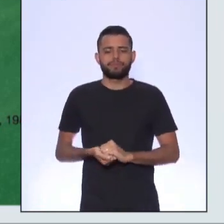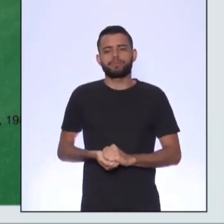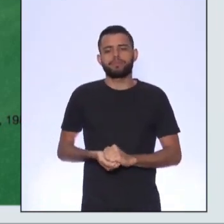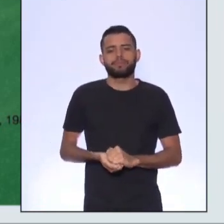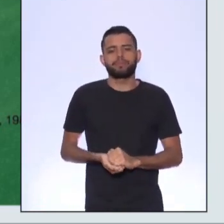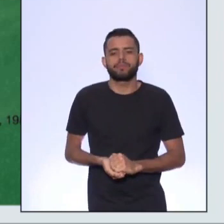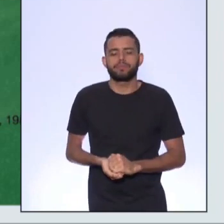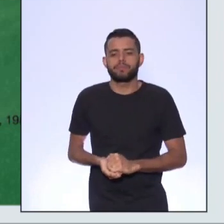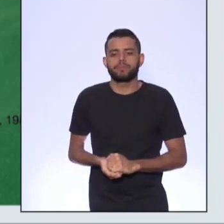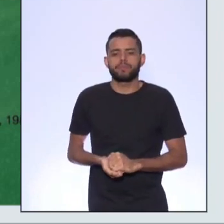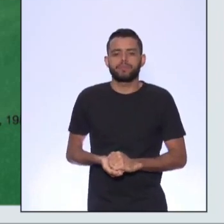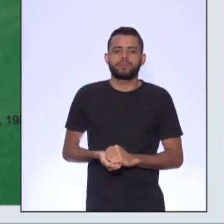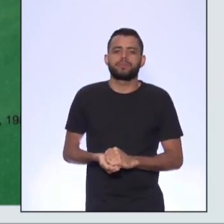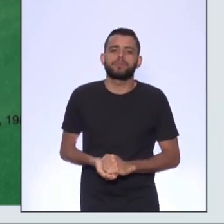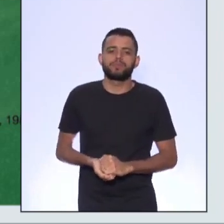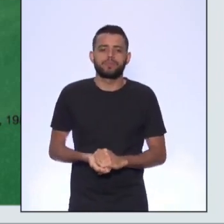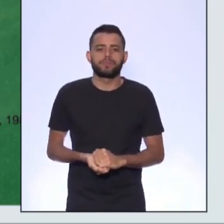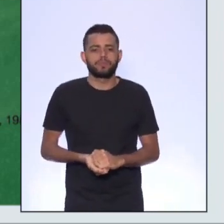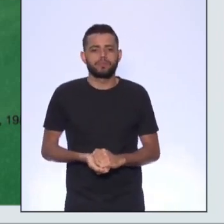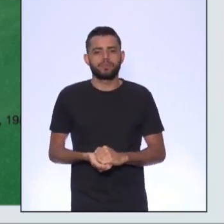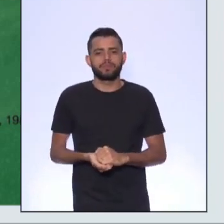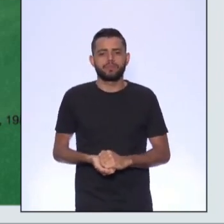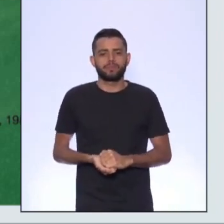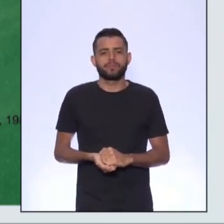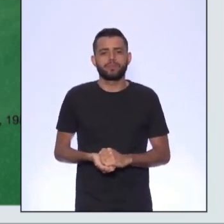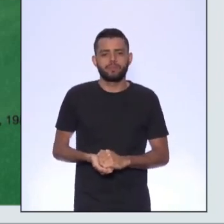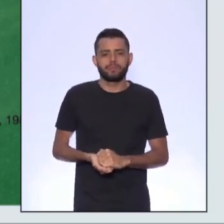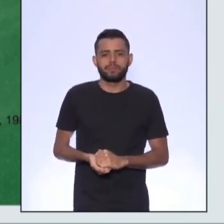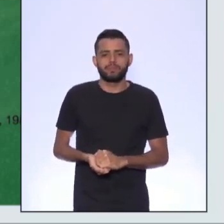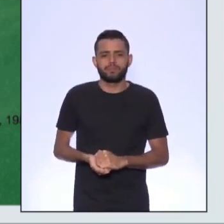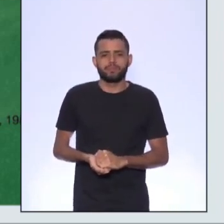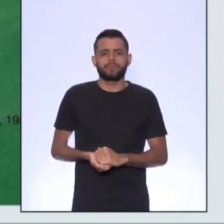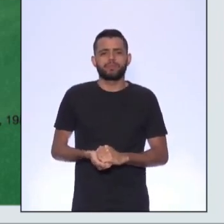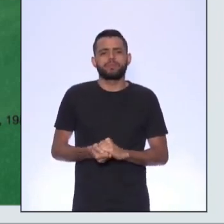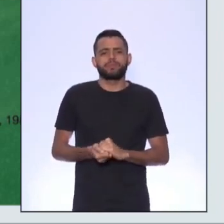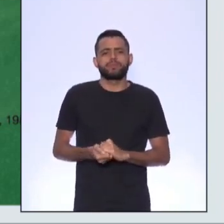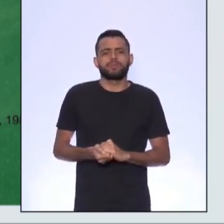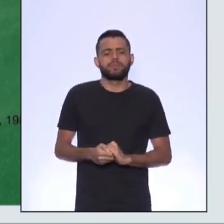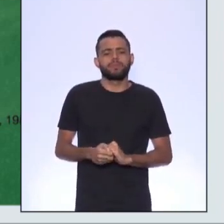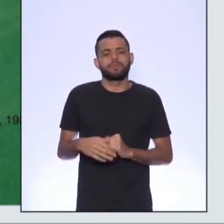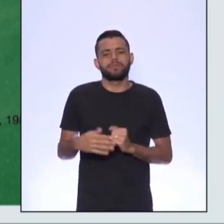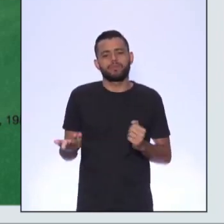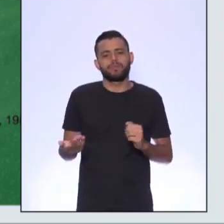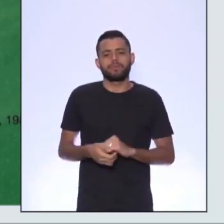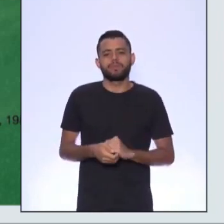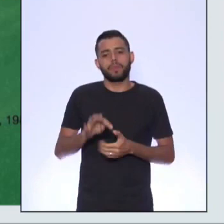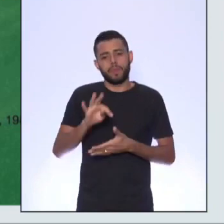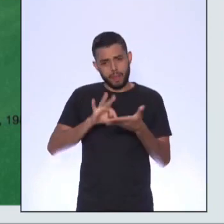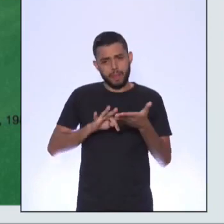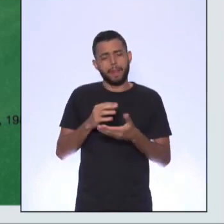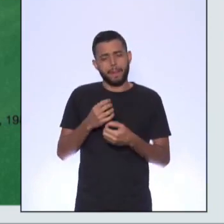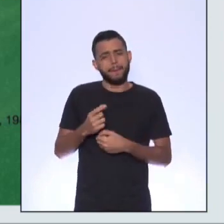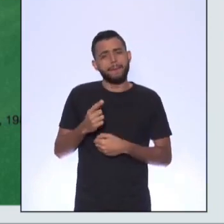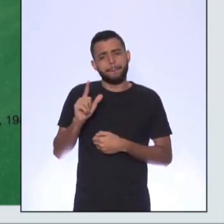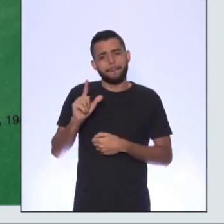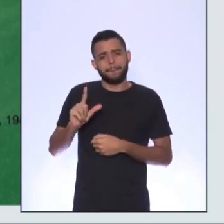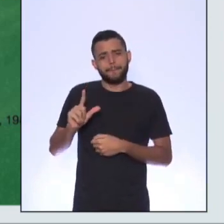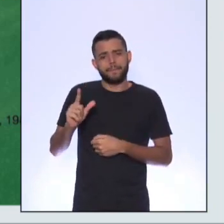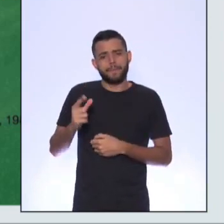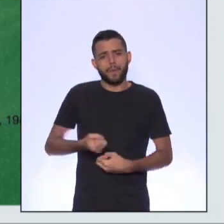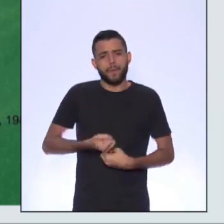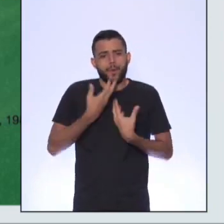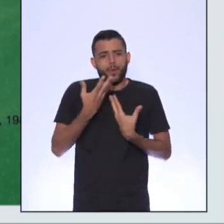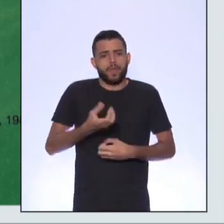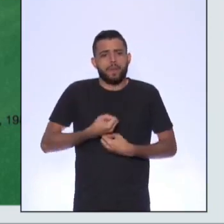Isso aqui é um texto literário. Primeiro você tem que prestar atenção, poema tirado de uma notícia de